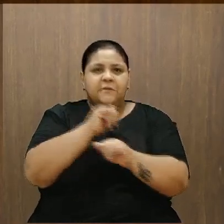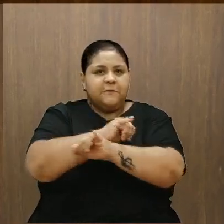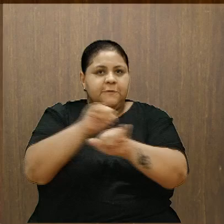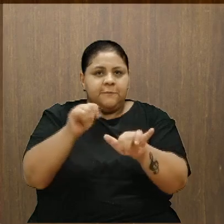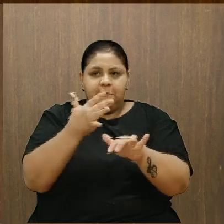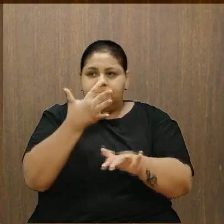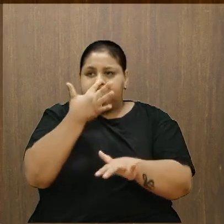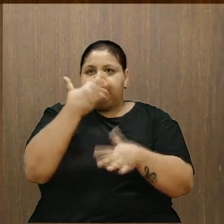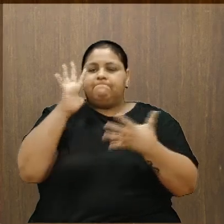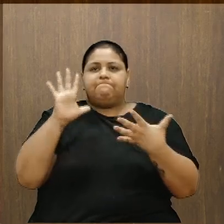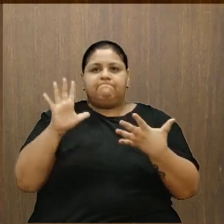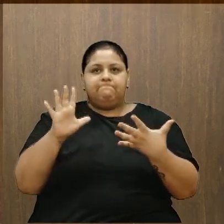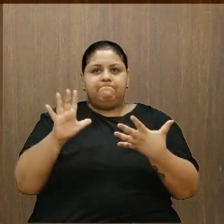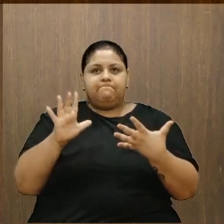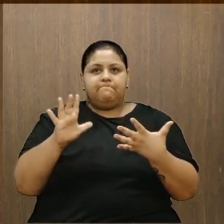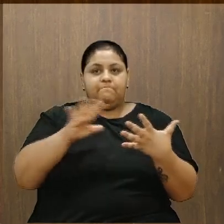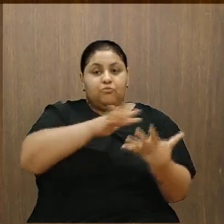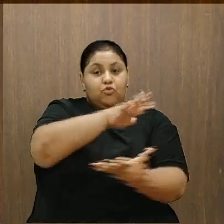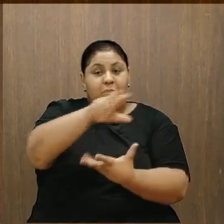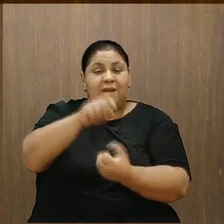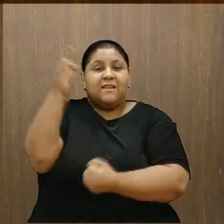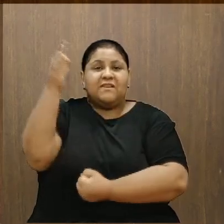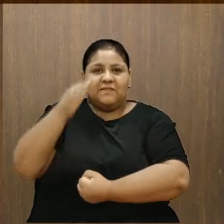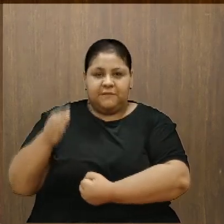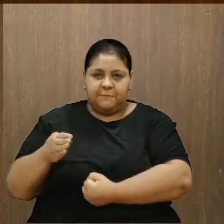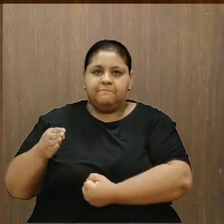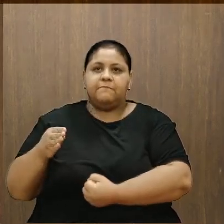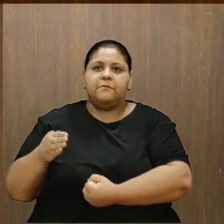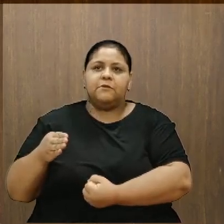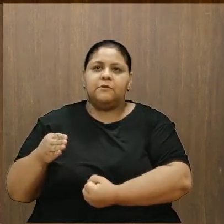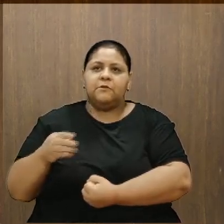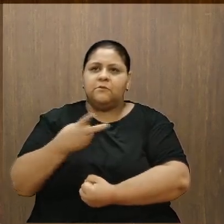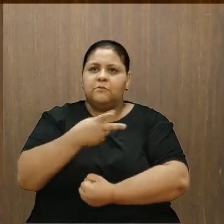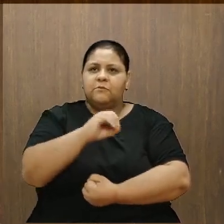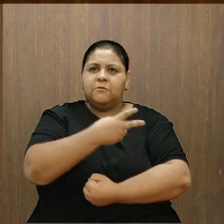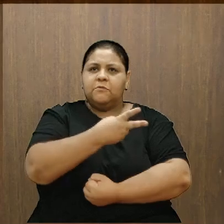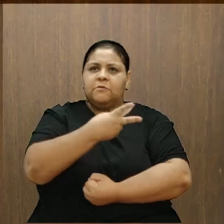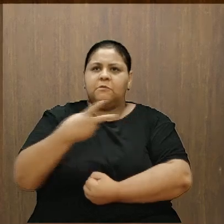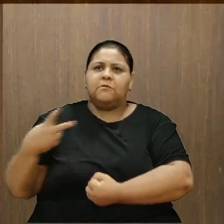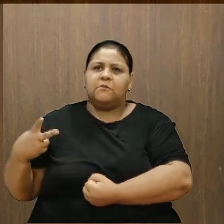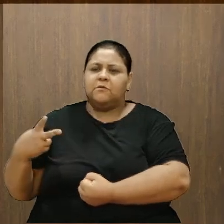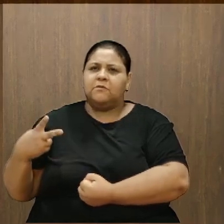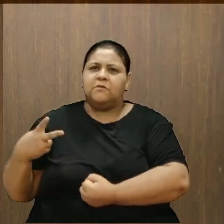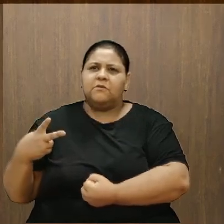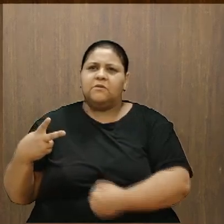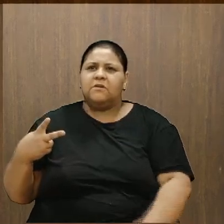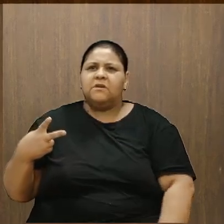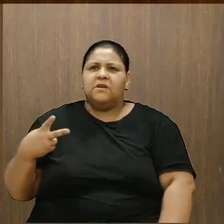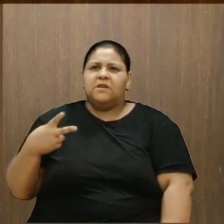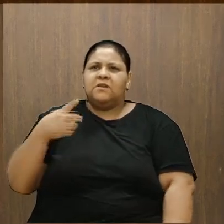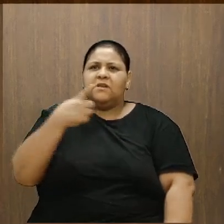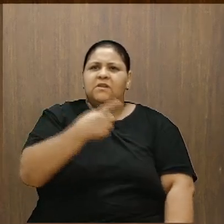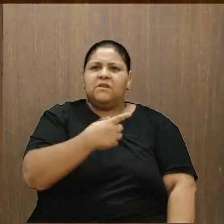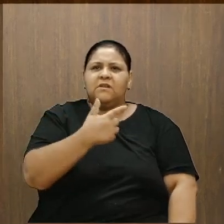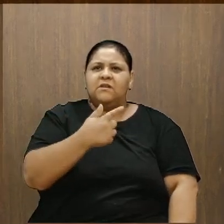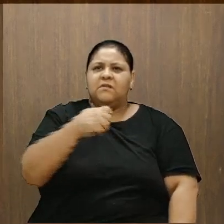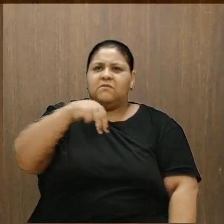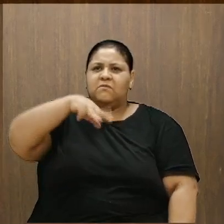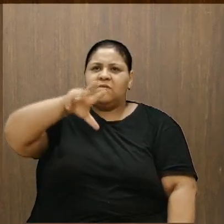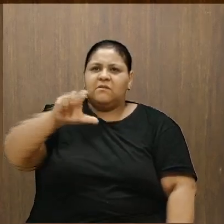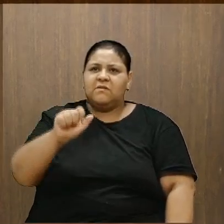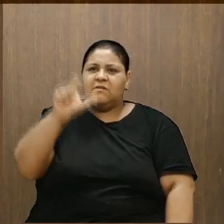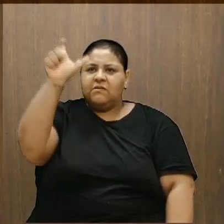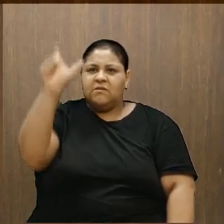assombrosos de segurança alimentar no planeta e no Brasil também eram assombrosos. Em 2022, apontavam que 17 milhões de